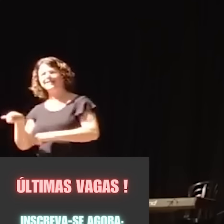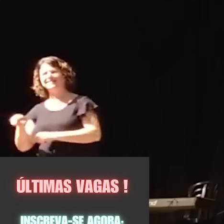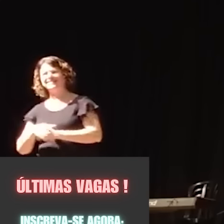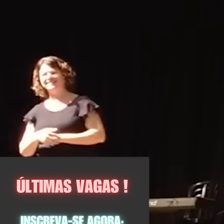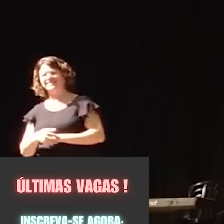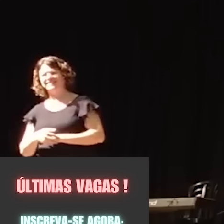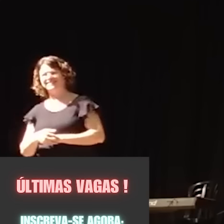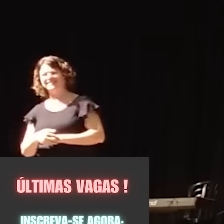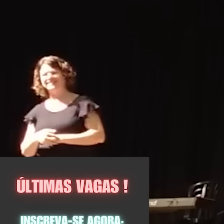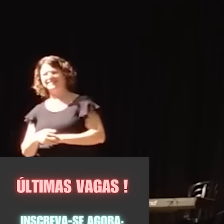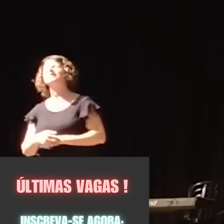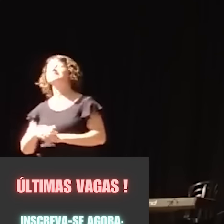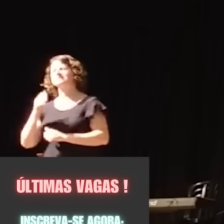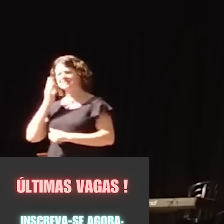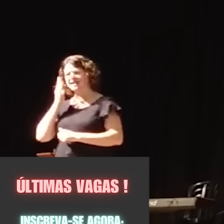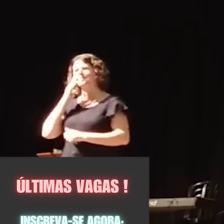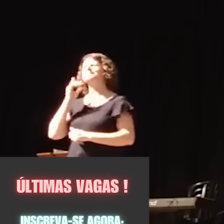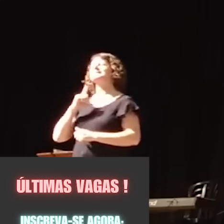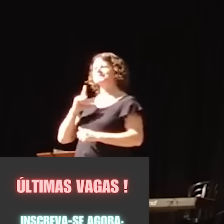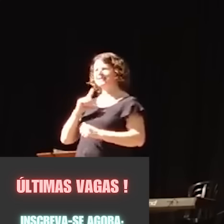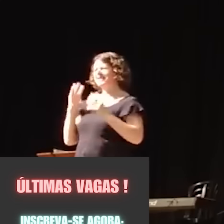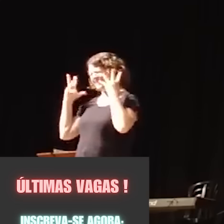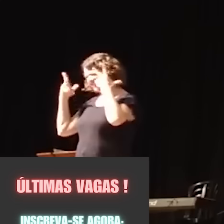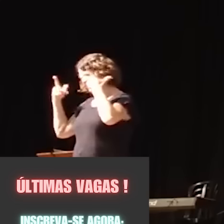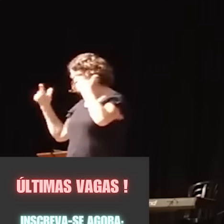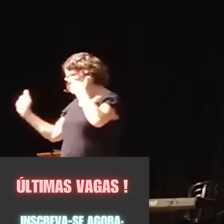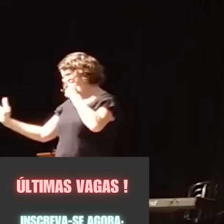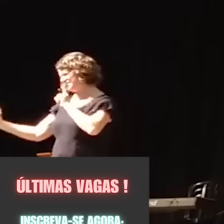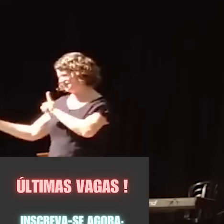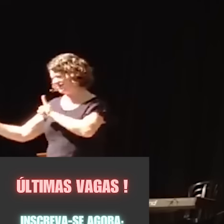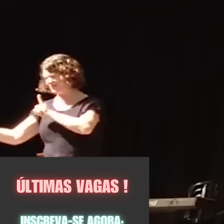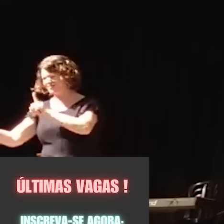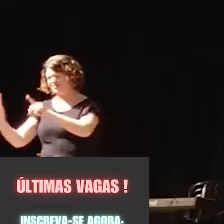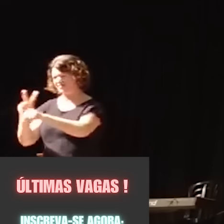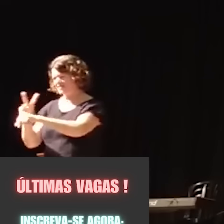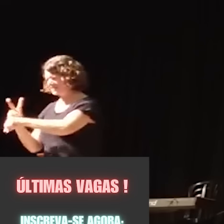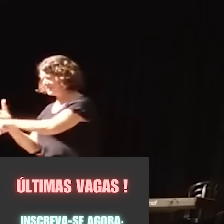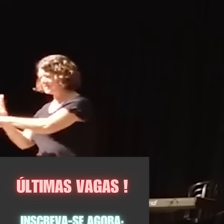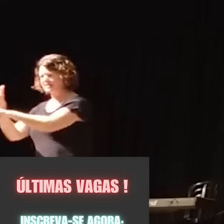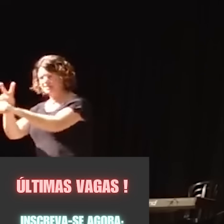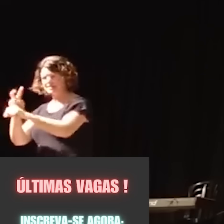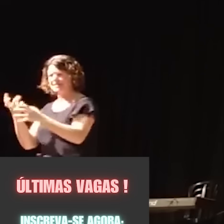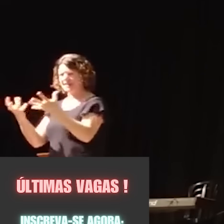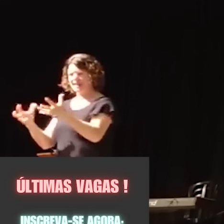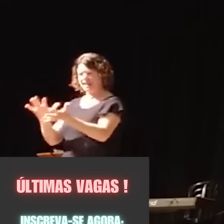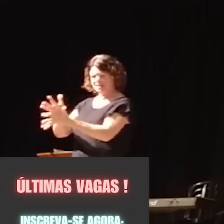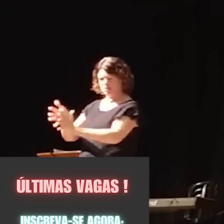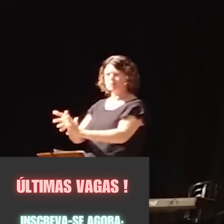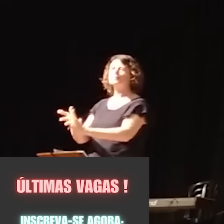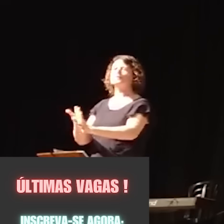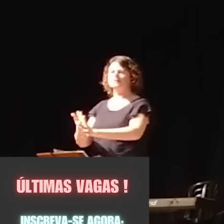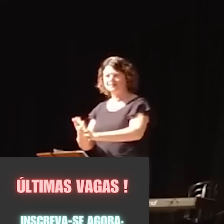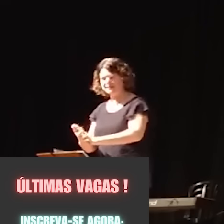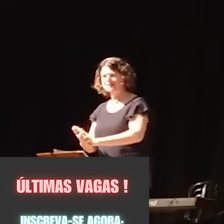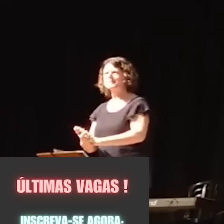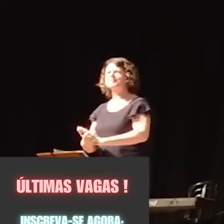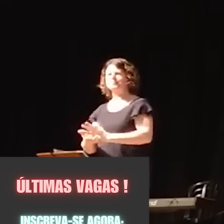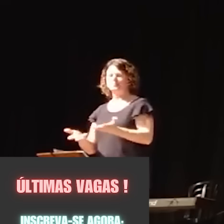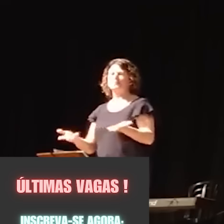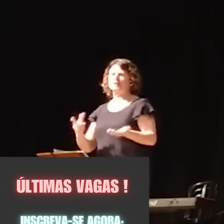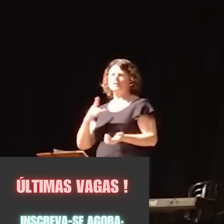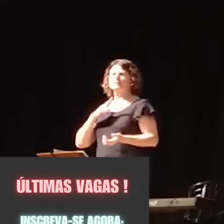sabe que tem Leão vai passar pass ser perto lá da sabe da da área dos leões aquele território dos leões tem